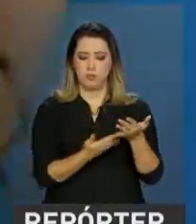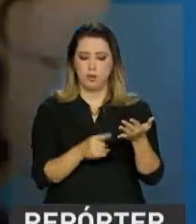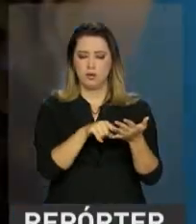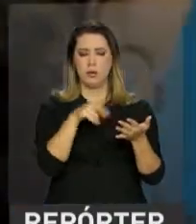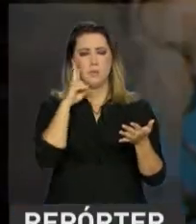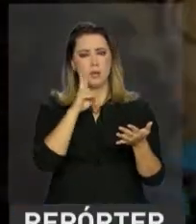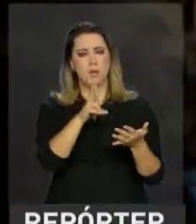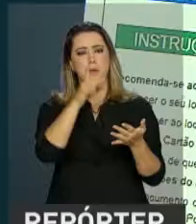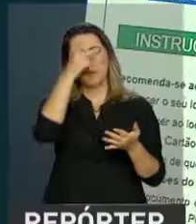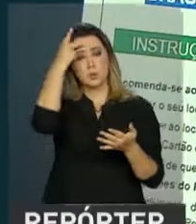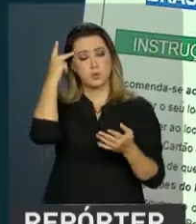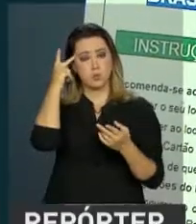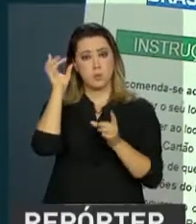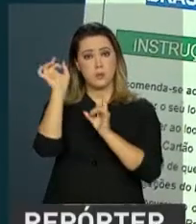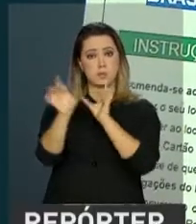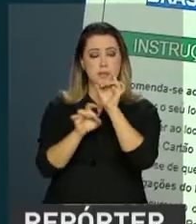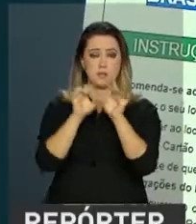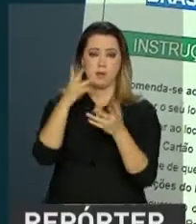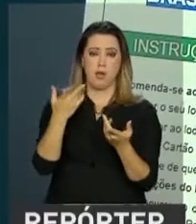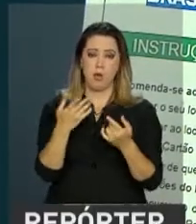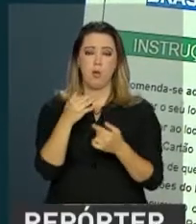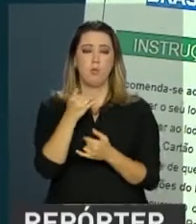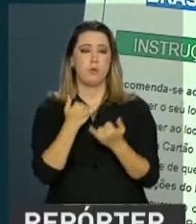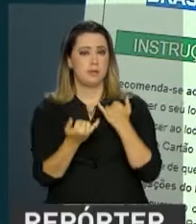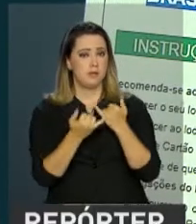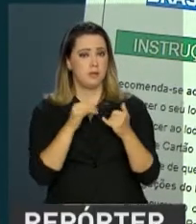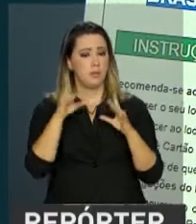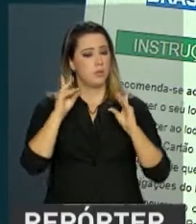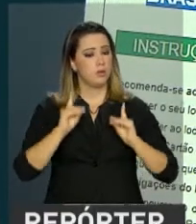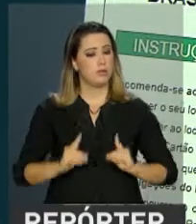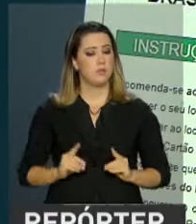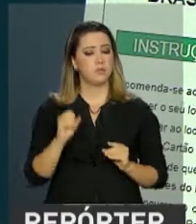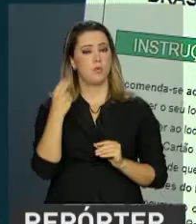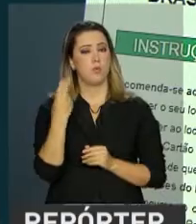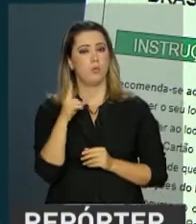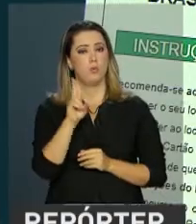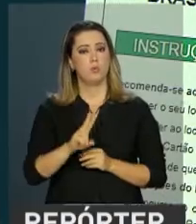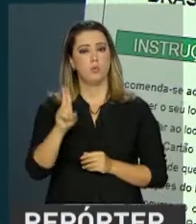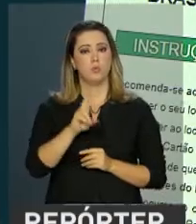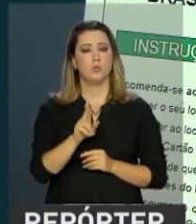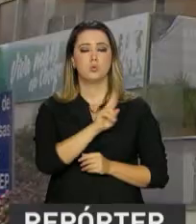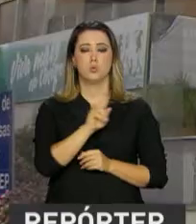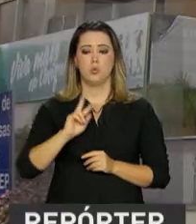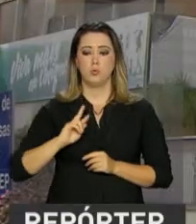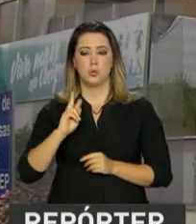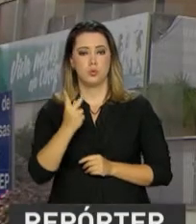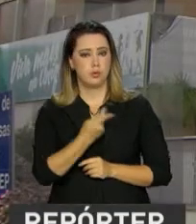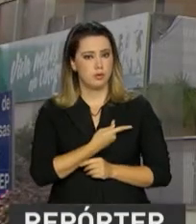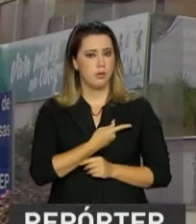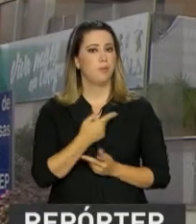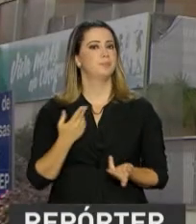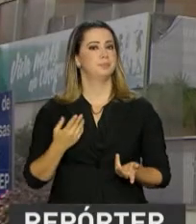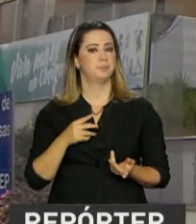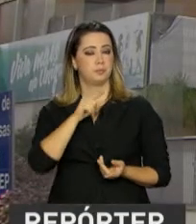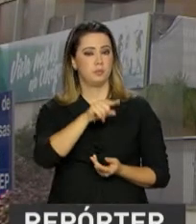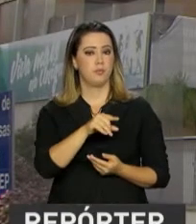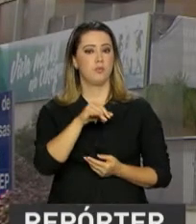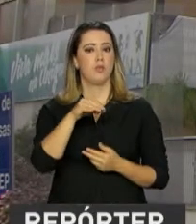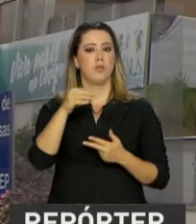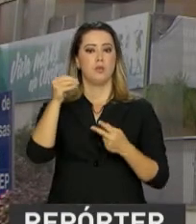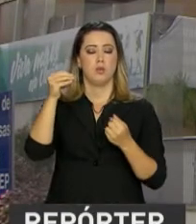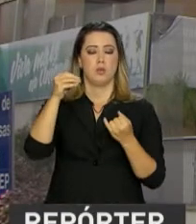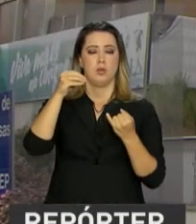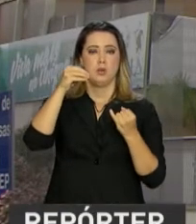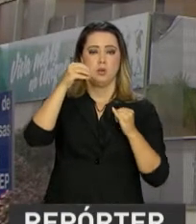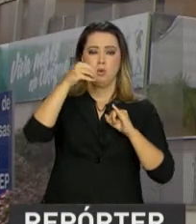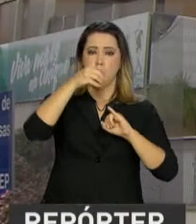atendimento específico como de pessoas com deficiência e de uso do nome social o instituto nacional de estudos e